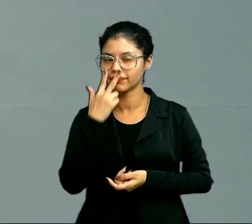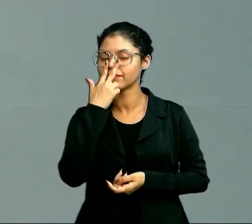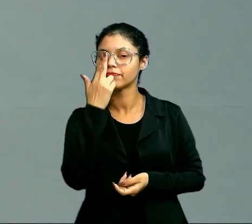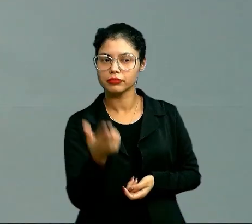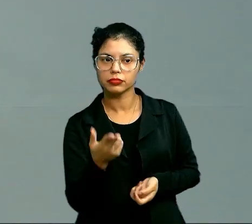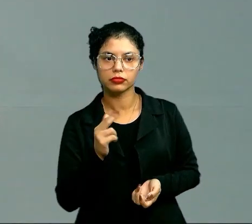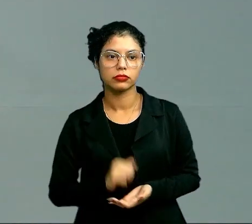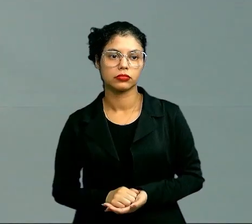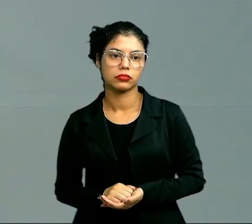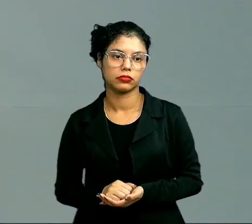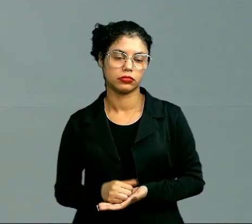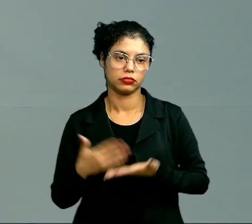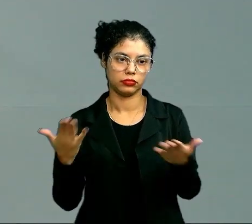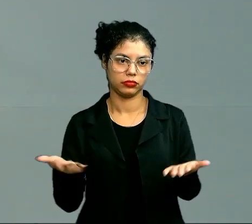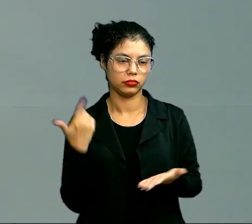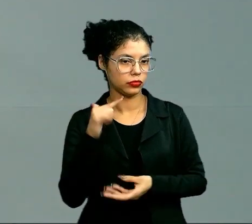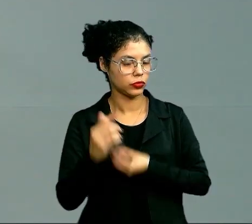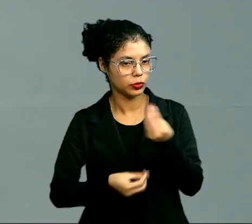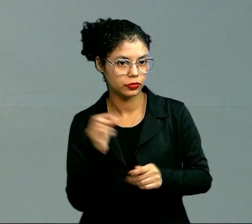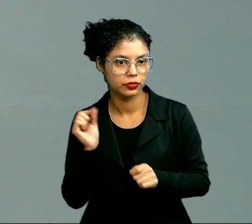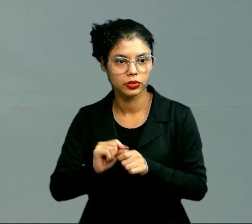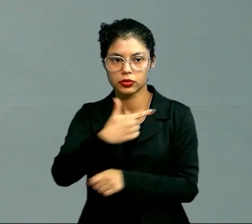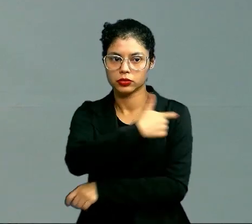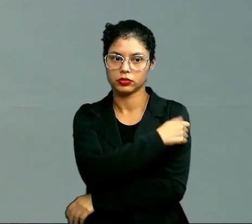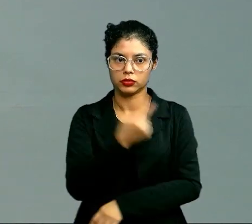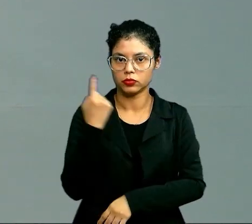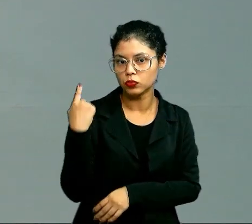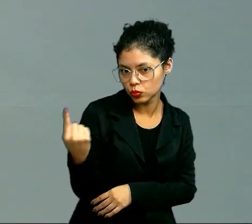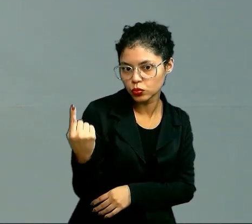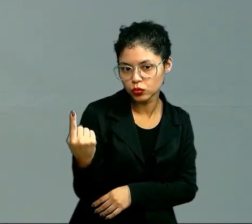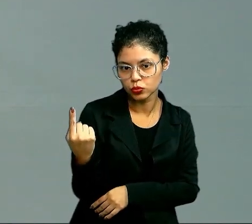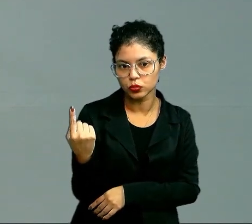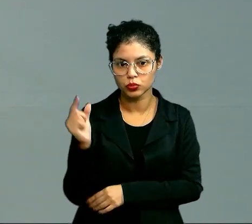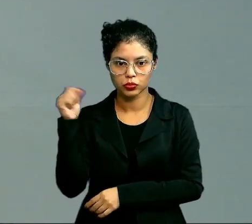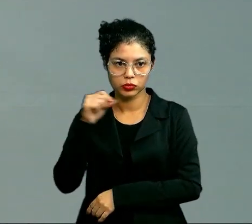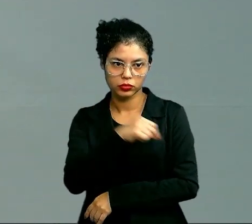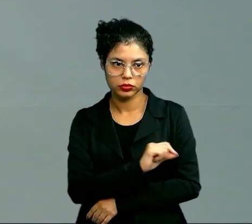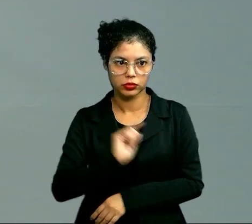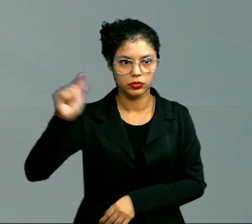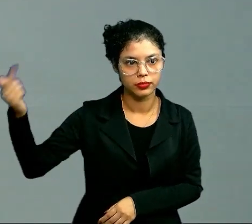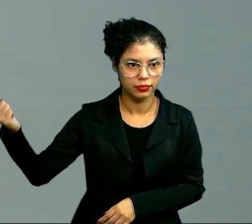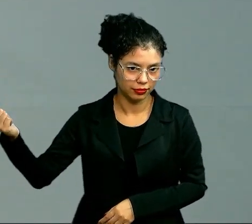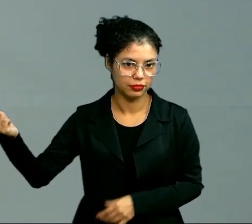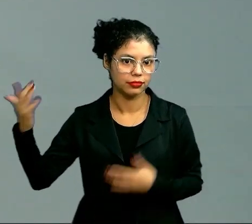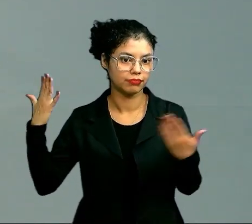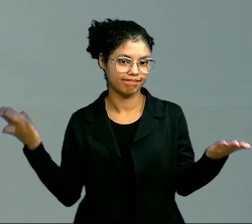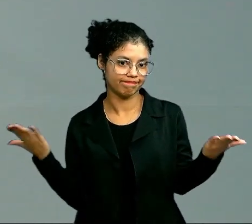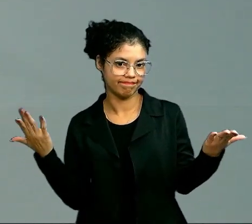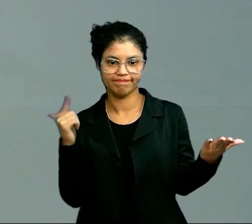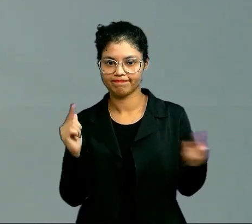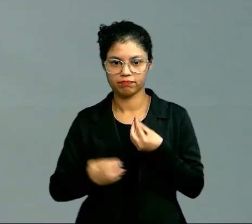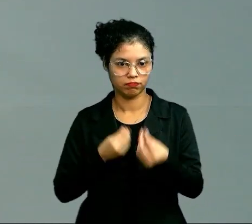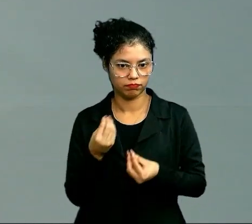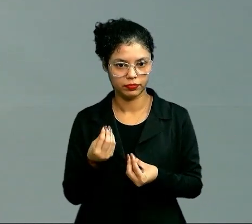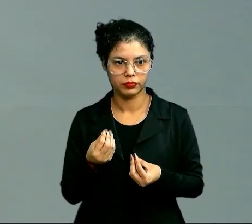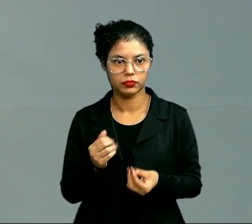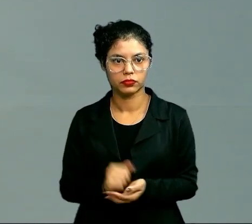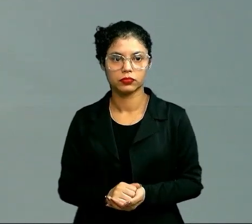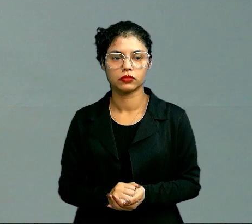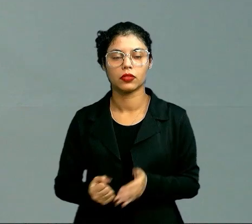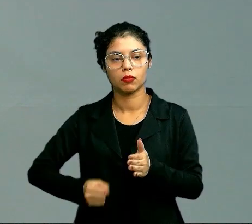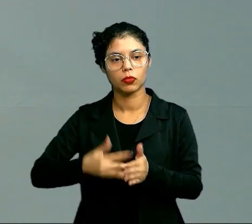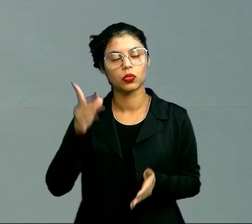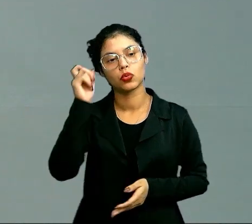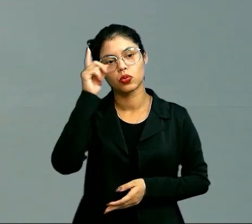semelhantes, tá? Então, não tem como fazer uma vacina para uma dengue, sendo que tu pegou outra. Então, não tem. E é